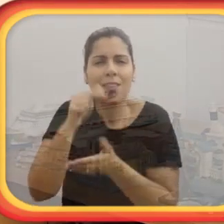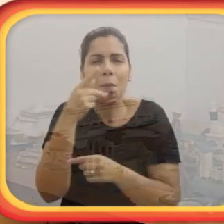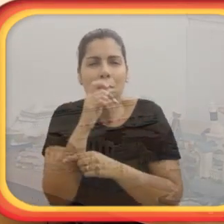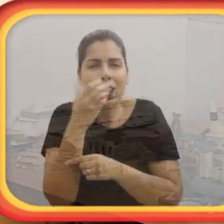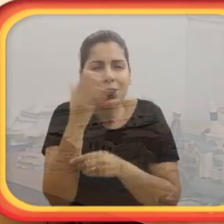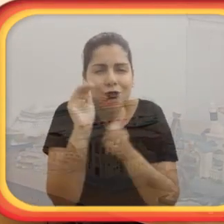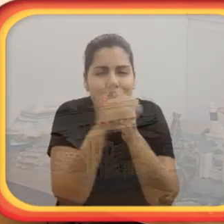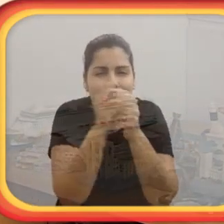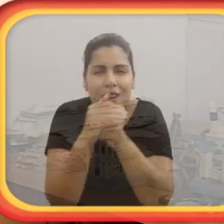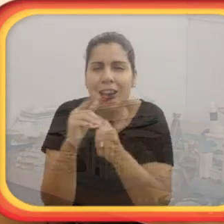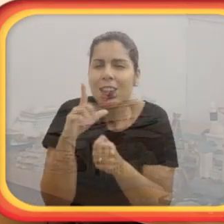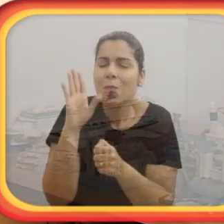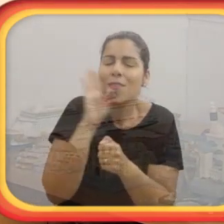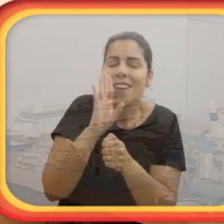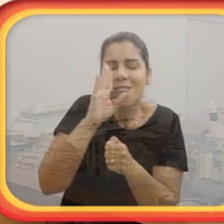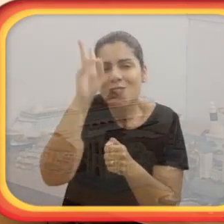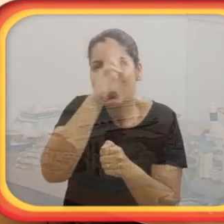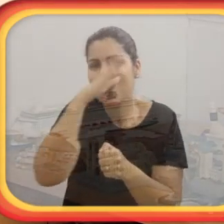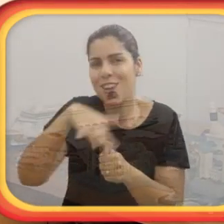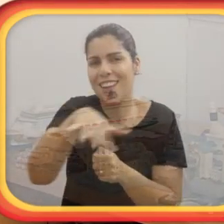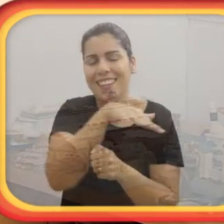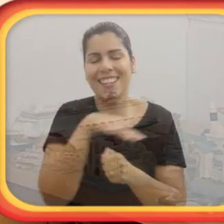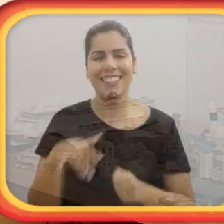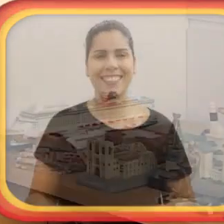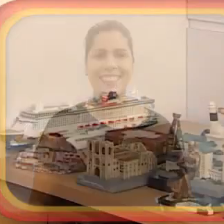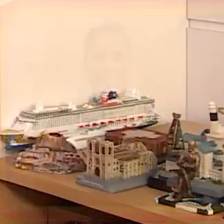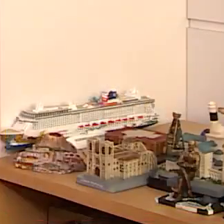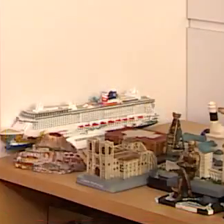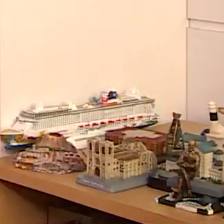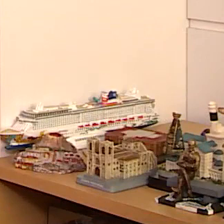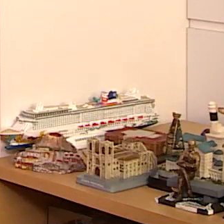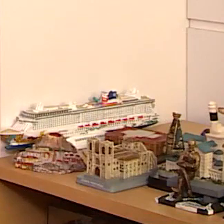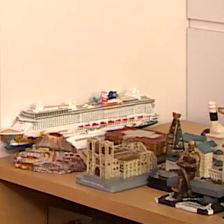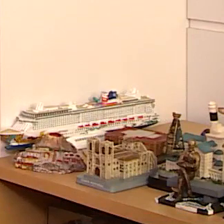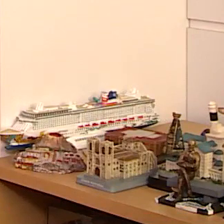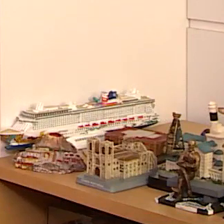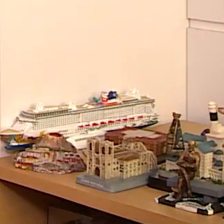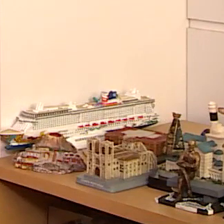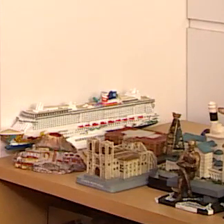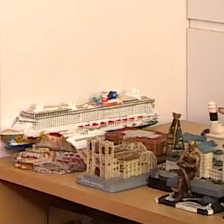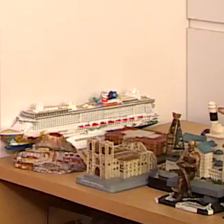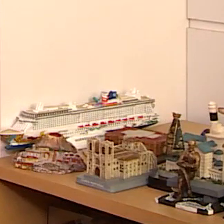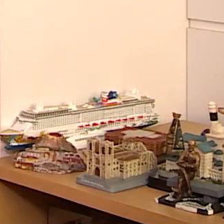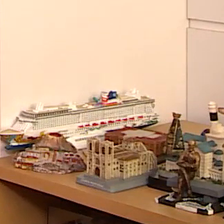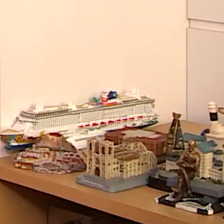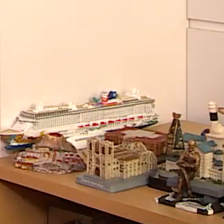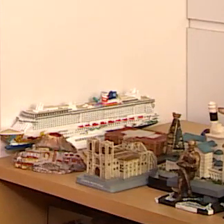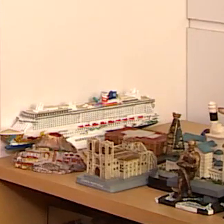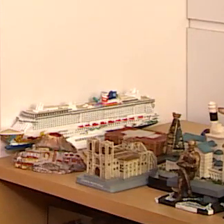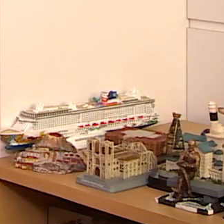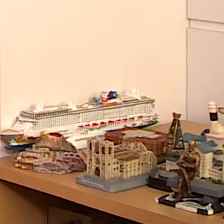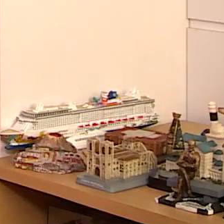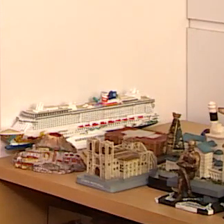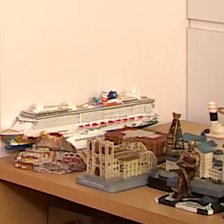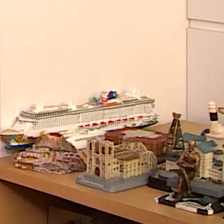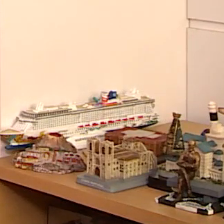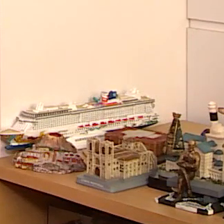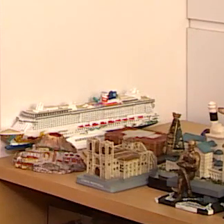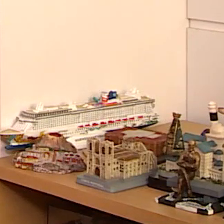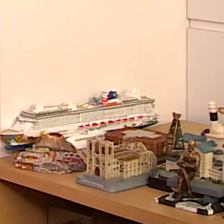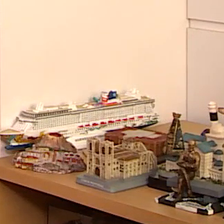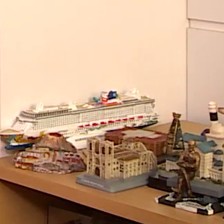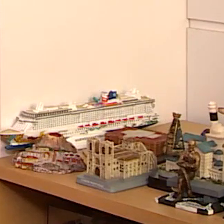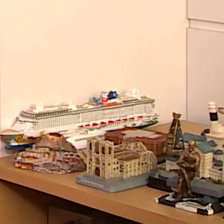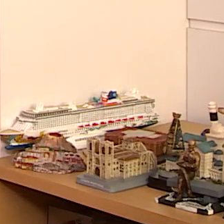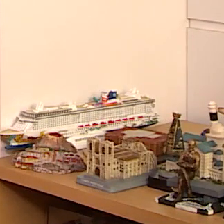Mas assim, são vídeos eu e a câmera, não tem recurso de edição nem nada. É uma forma realmente